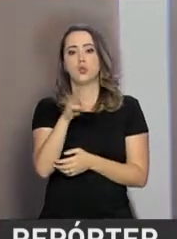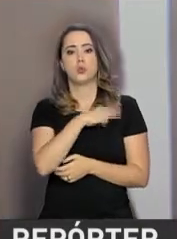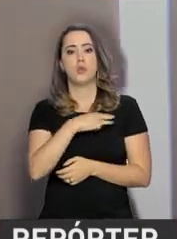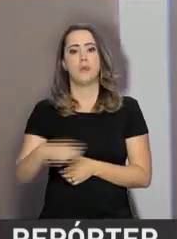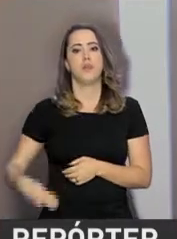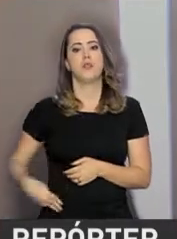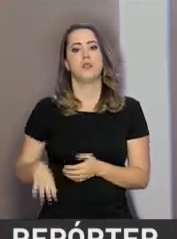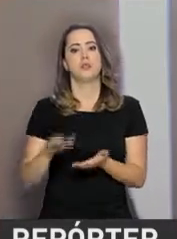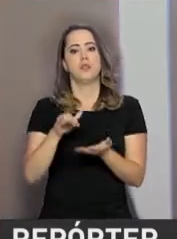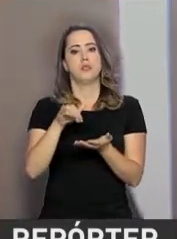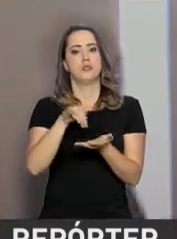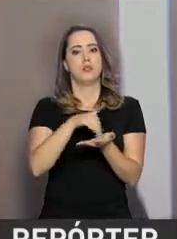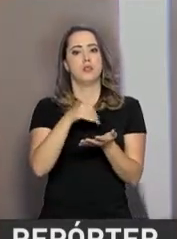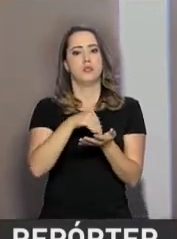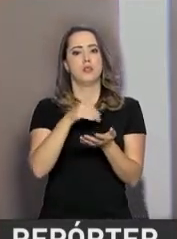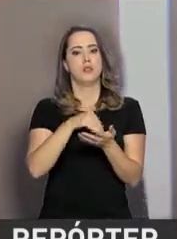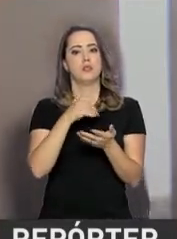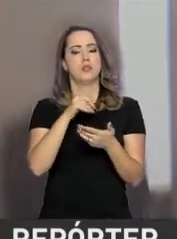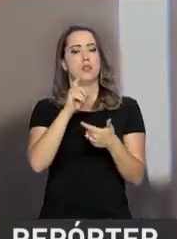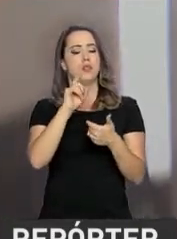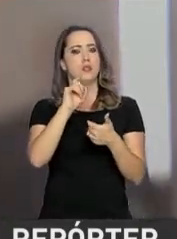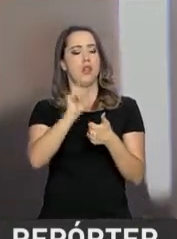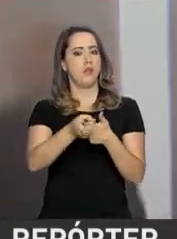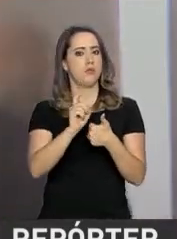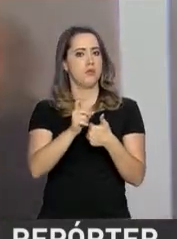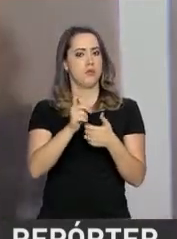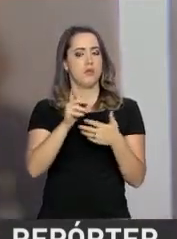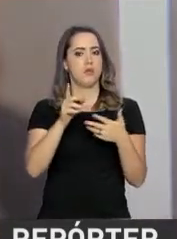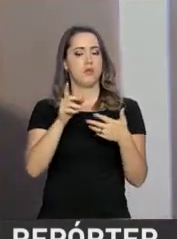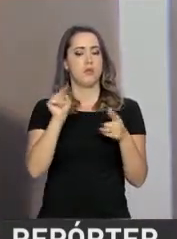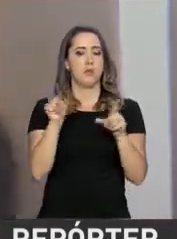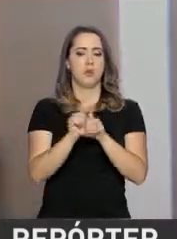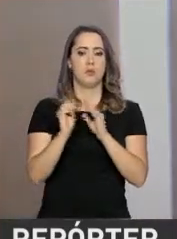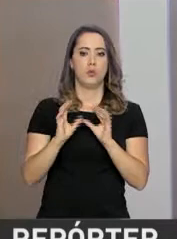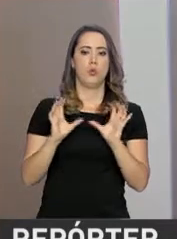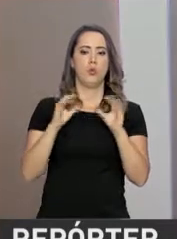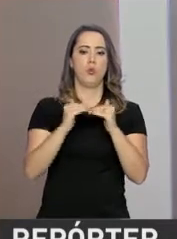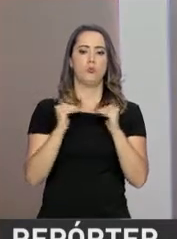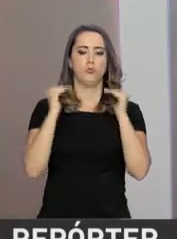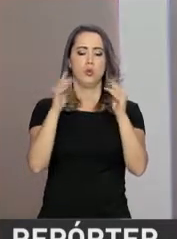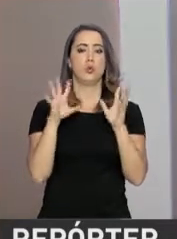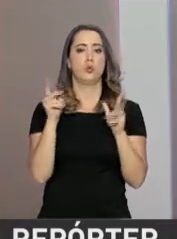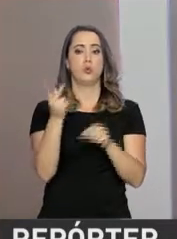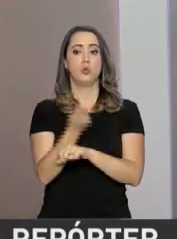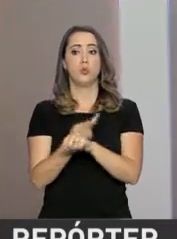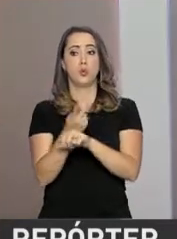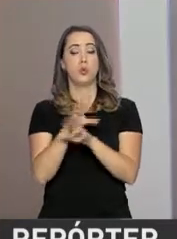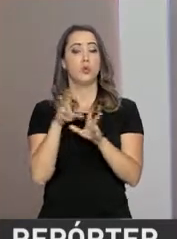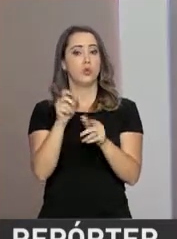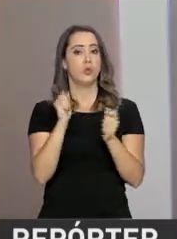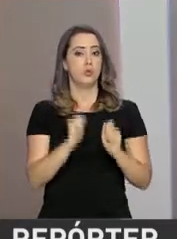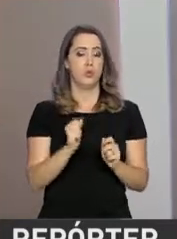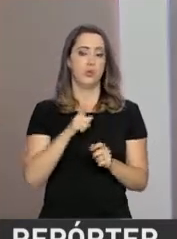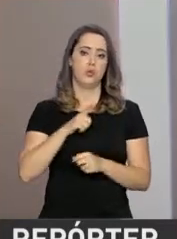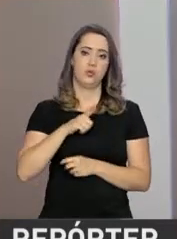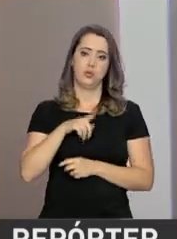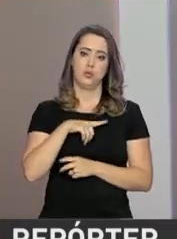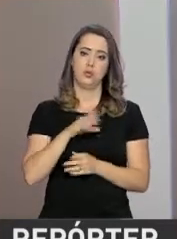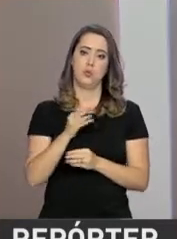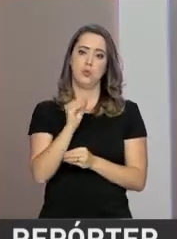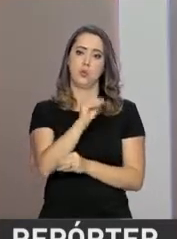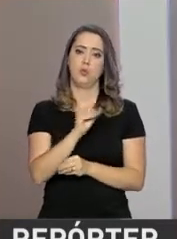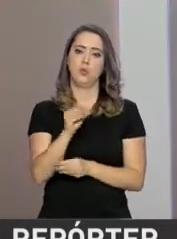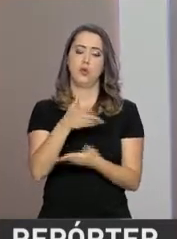administradores executivos em grandes linhas que a gente está buscando todas as alternativas que podem existir para melhor atender o cidadão